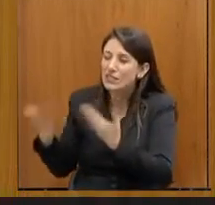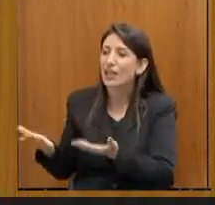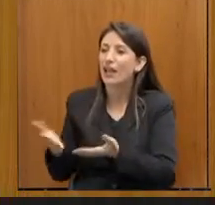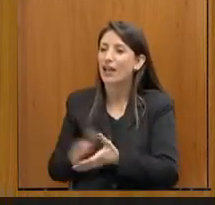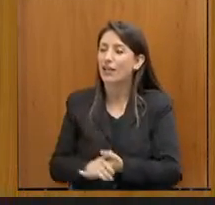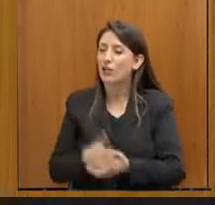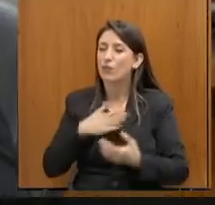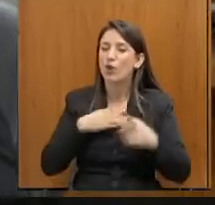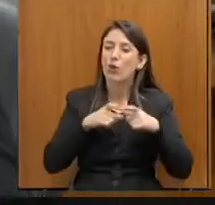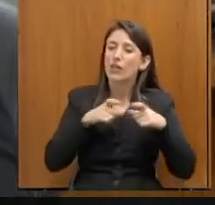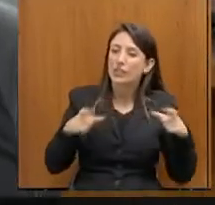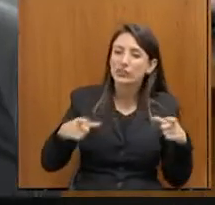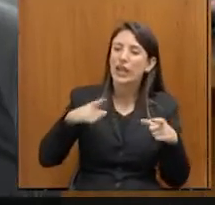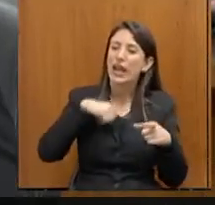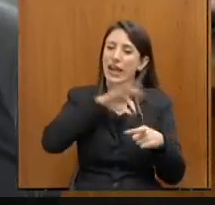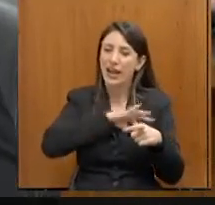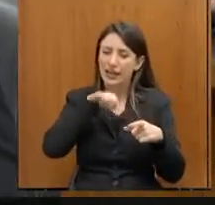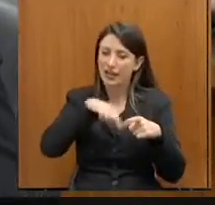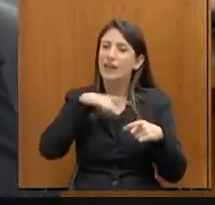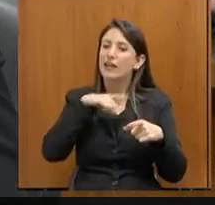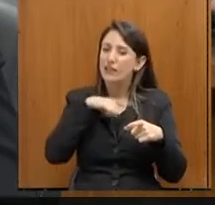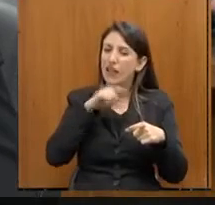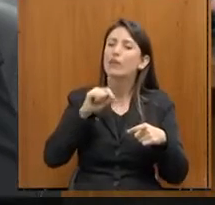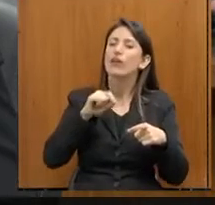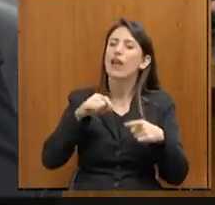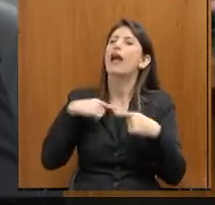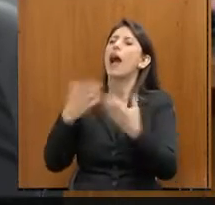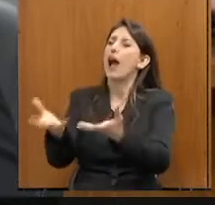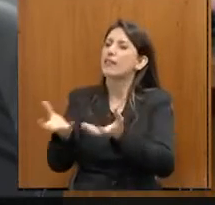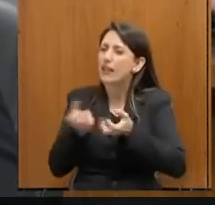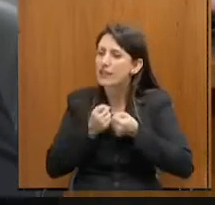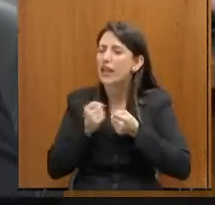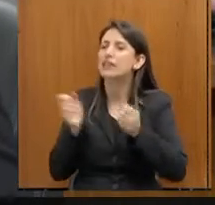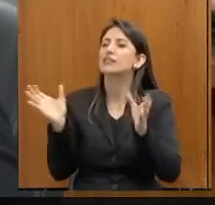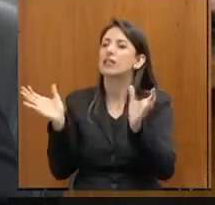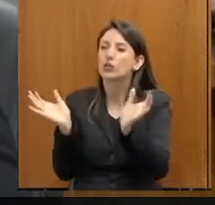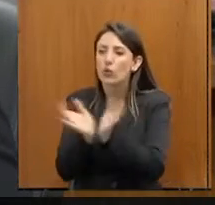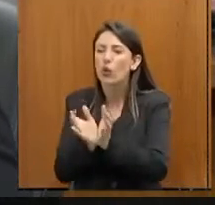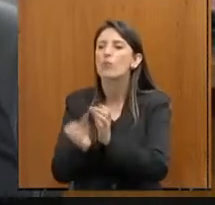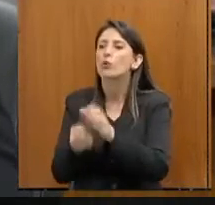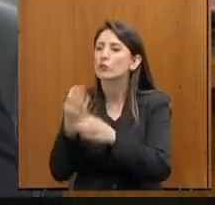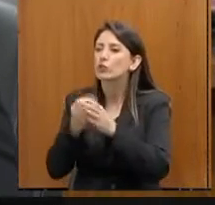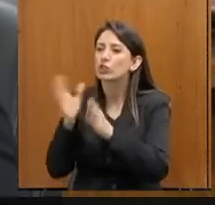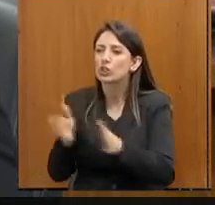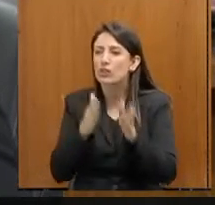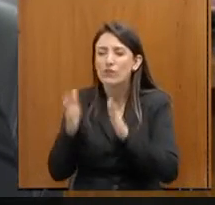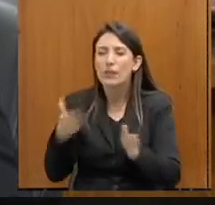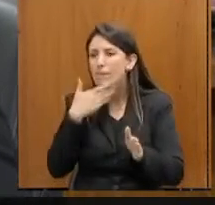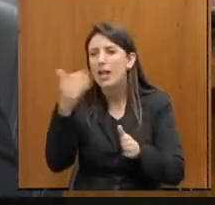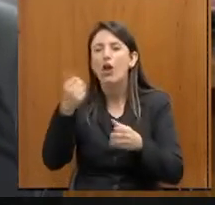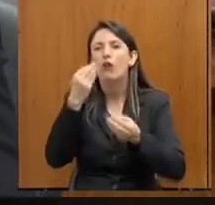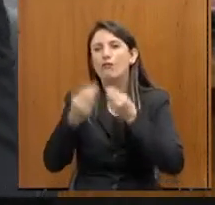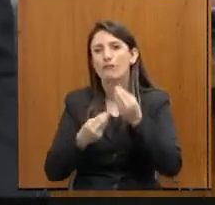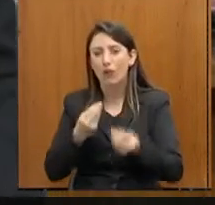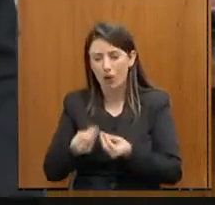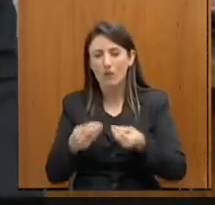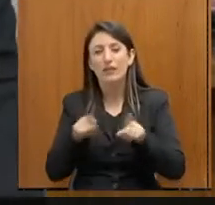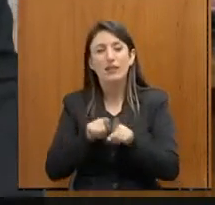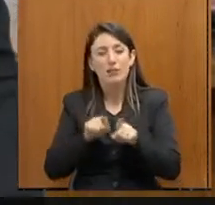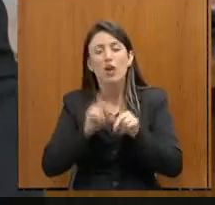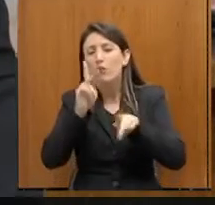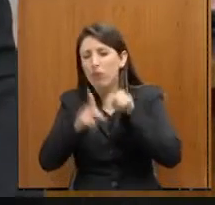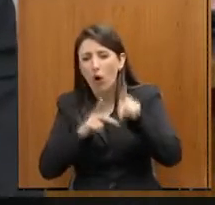atender o setor produtivo da melhor forma e também os representantes do povo que venham com ações pro